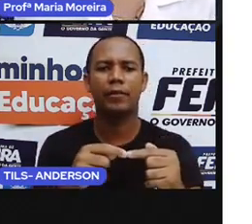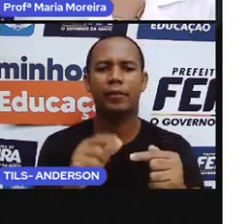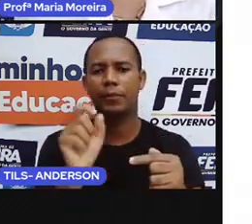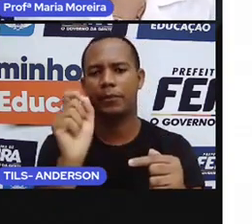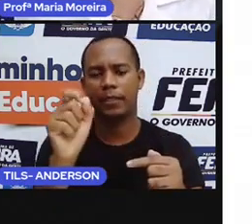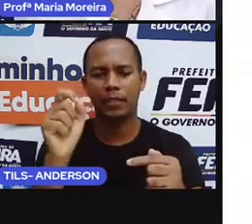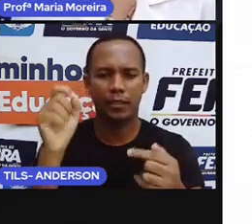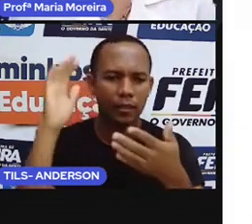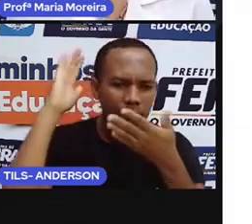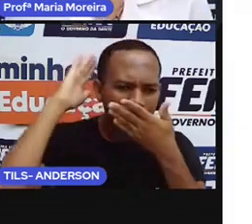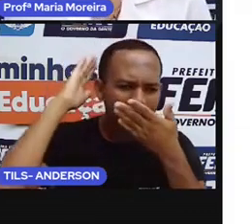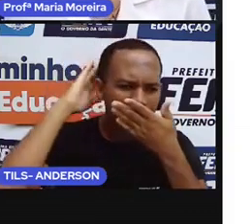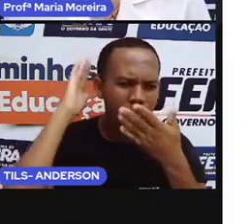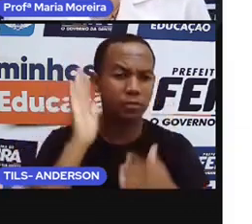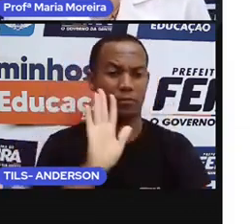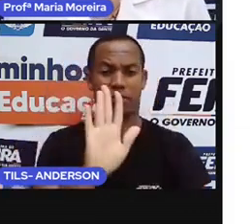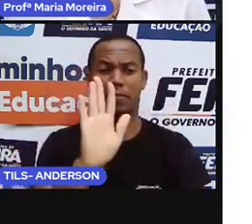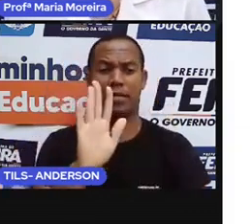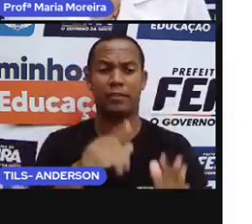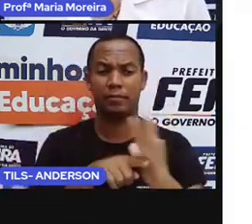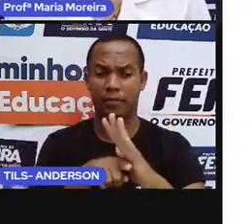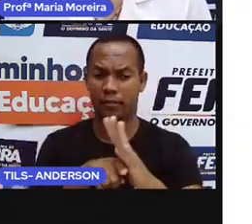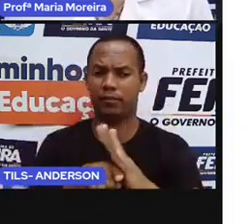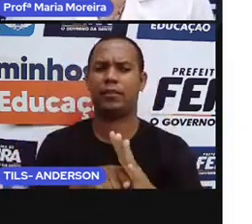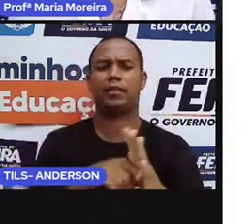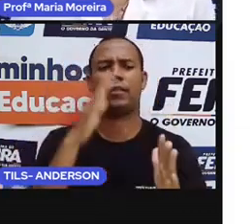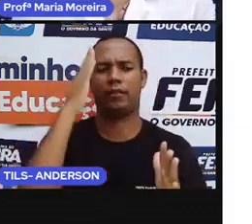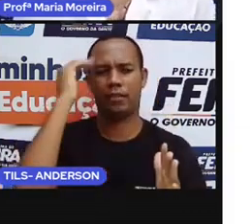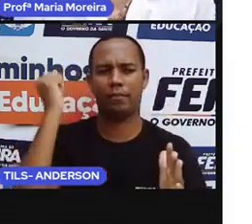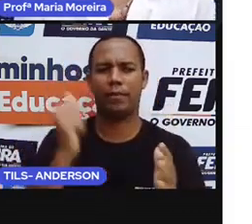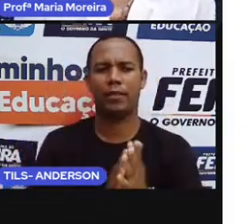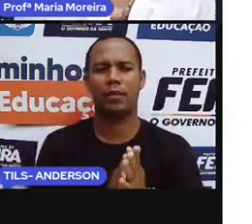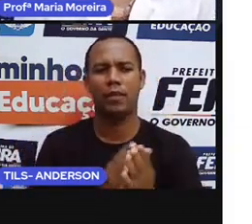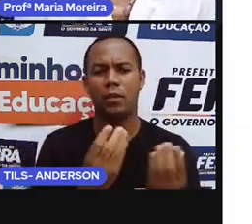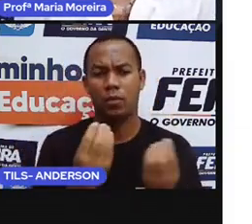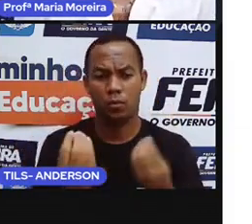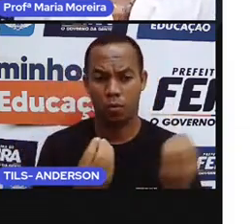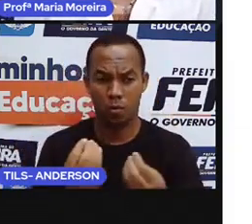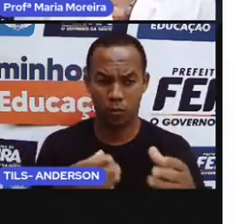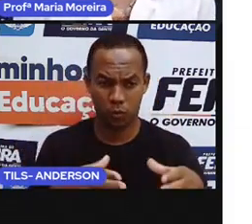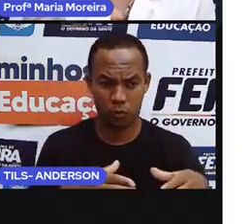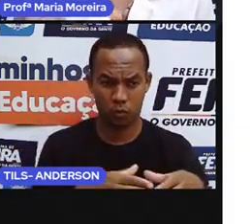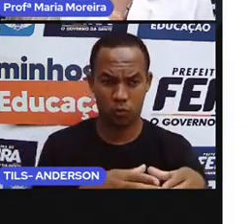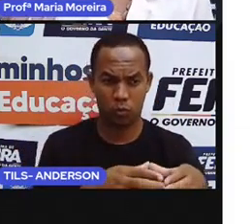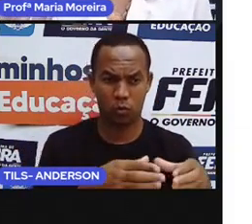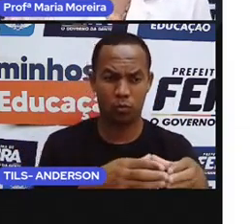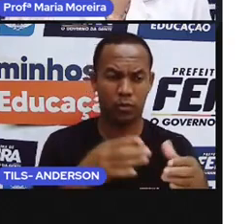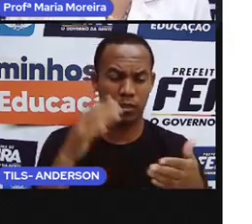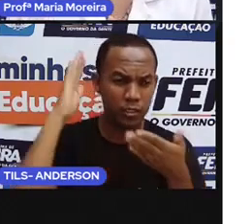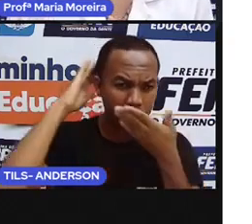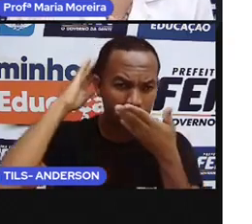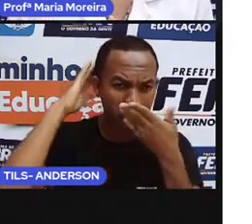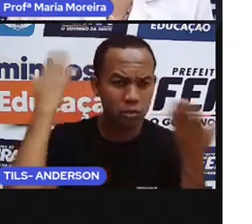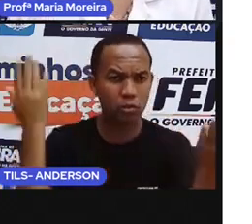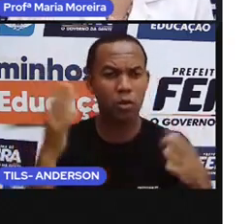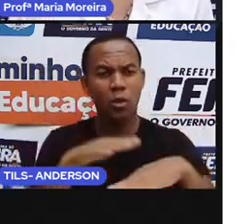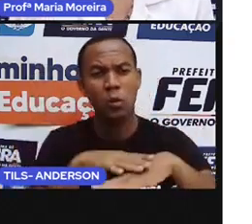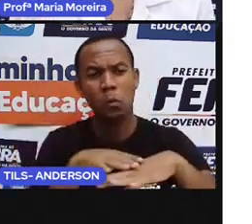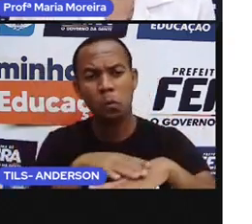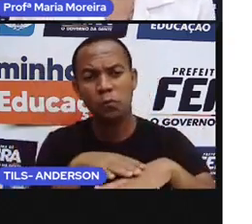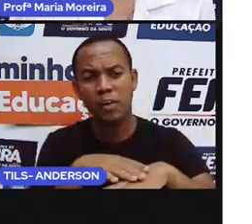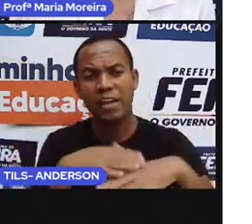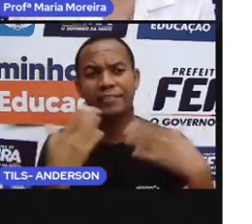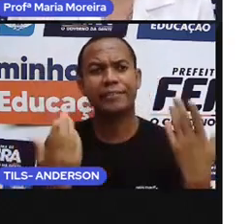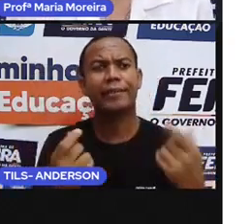tribos. Será que é contato entre as tribos? Será que é uma espécie de conversa? O que será